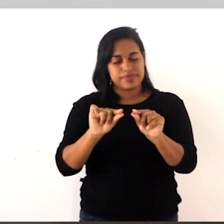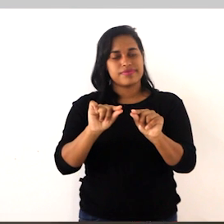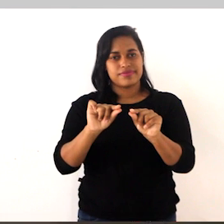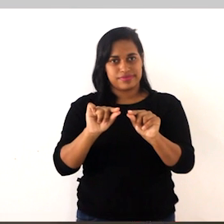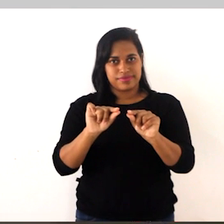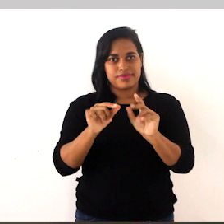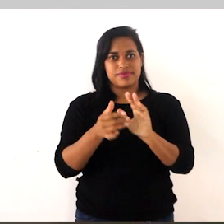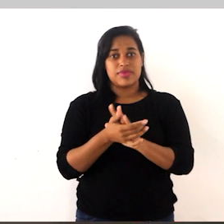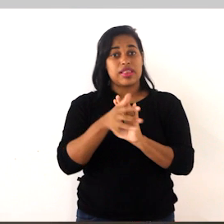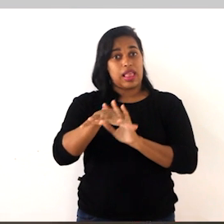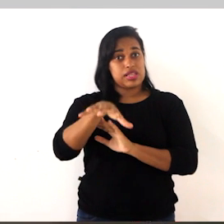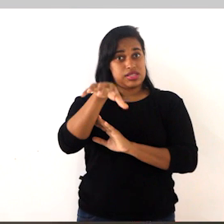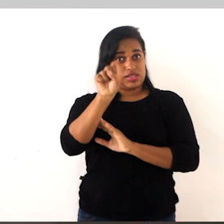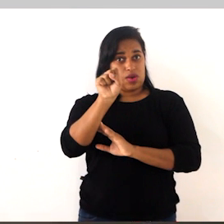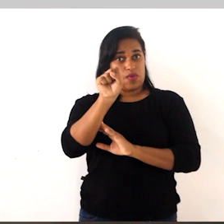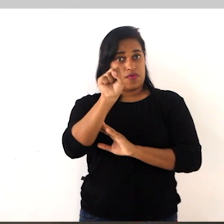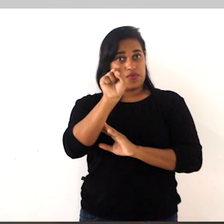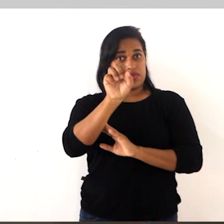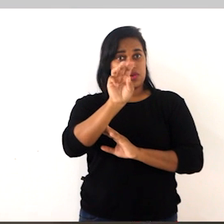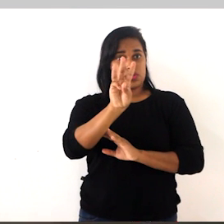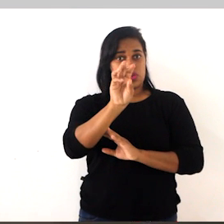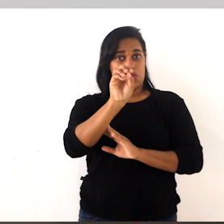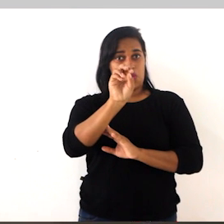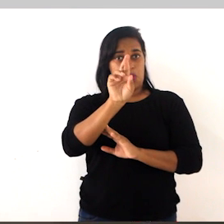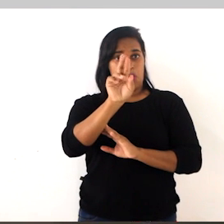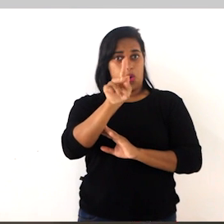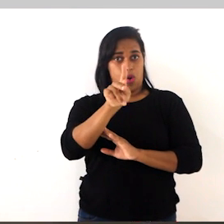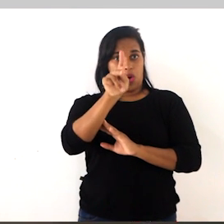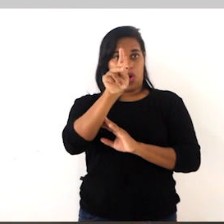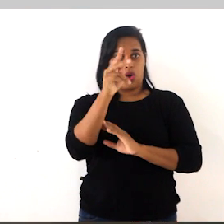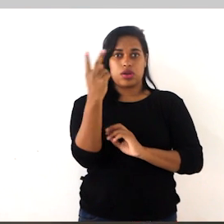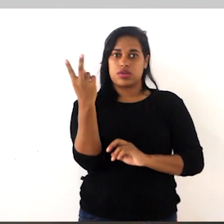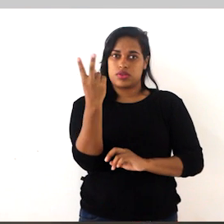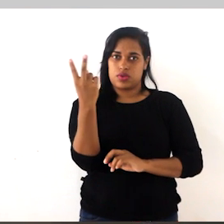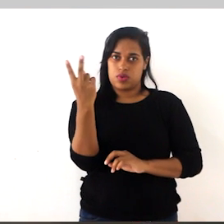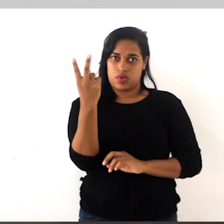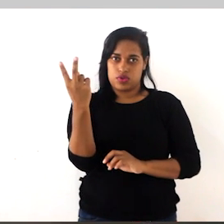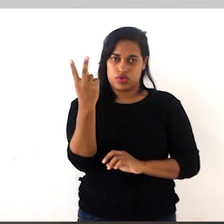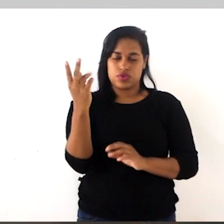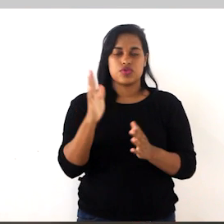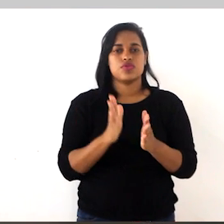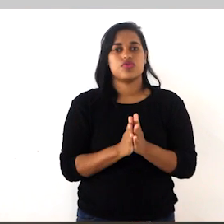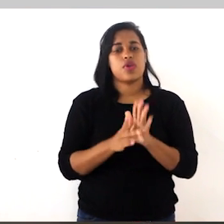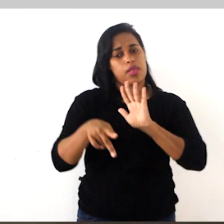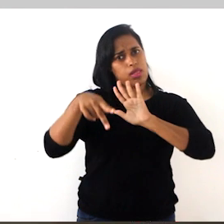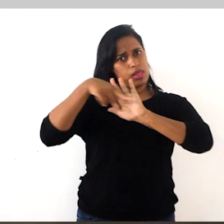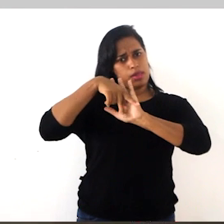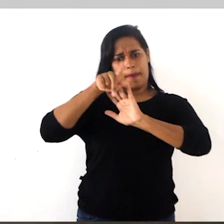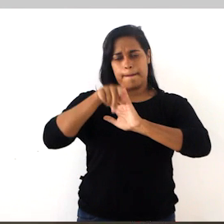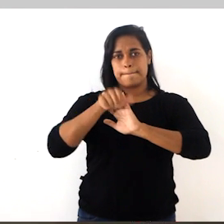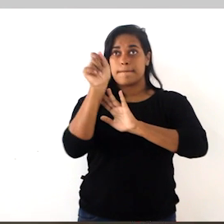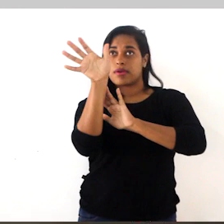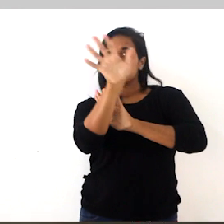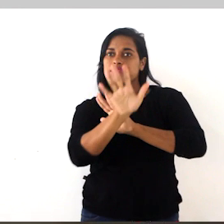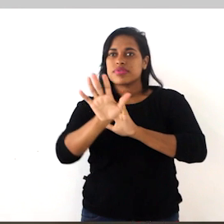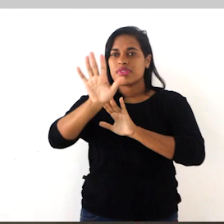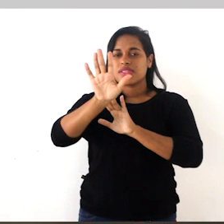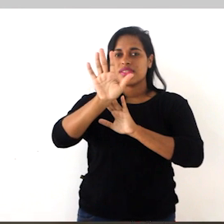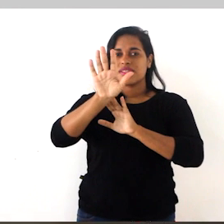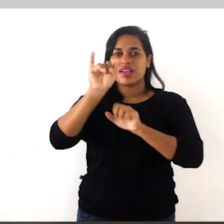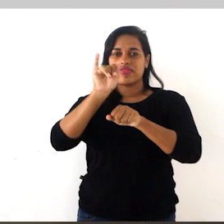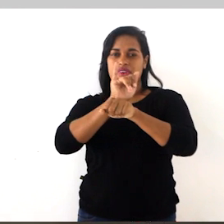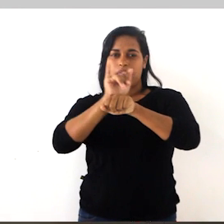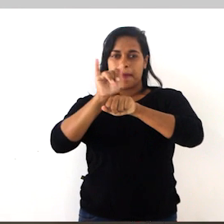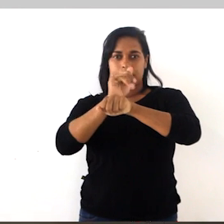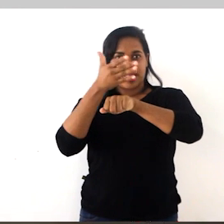está, salvando. O meu workspace é direto no próprio ambiente de teste.